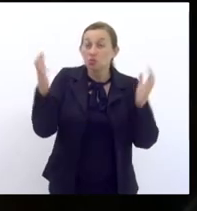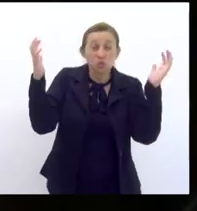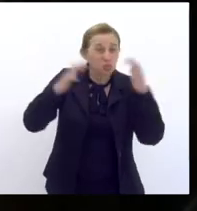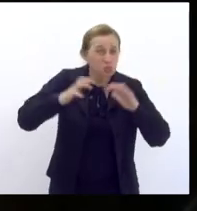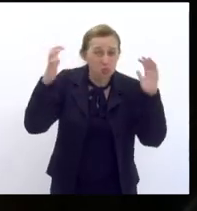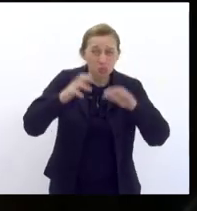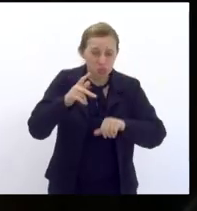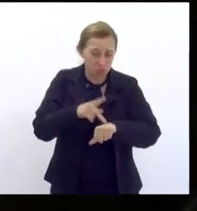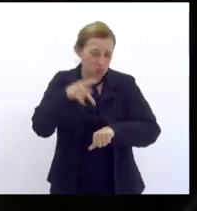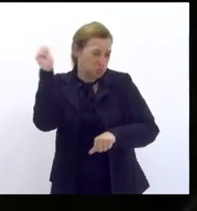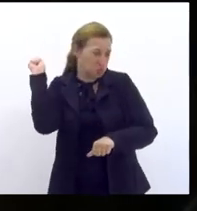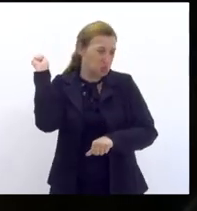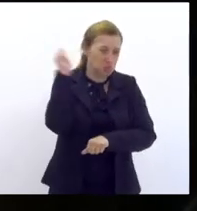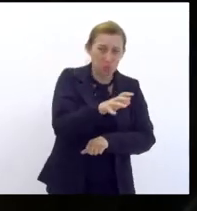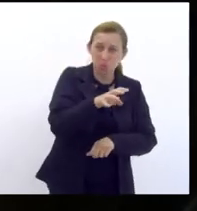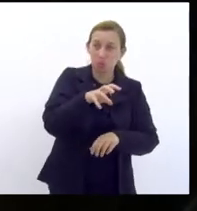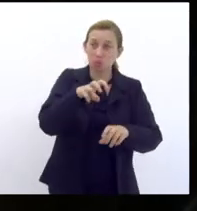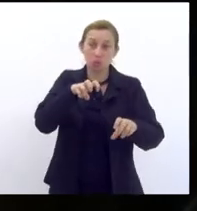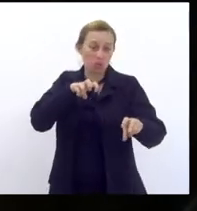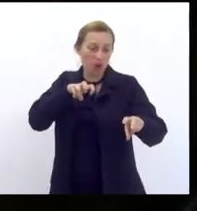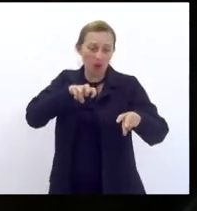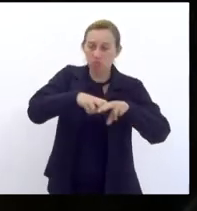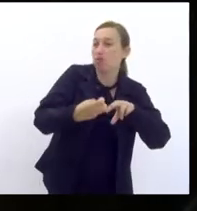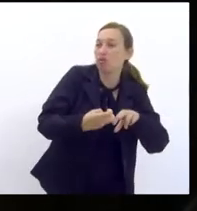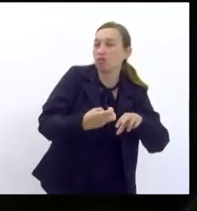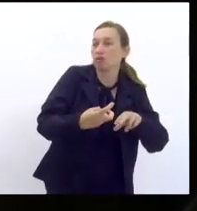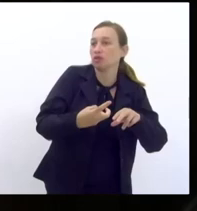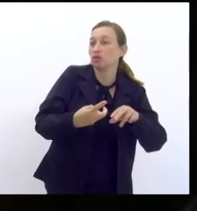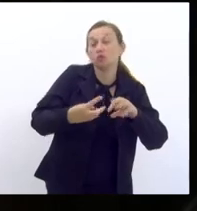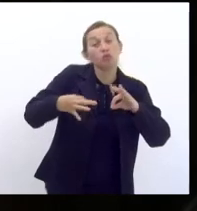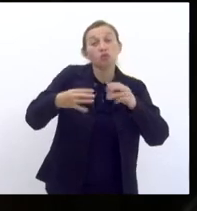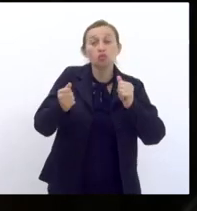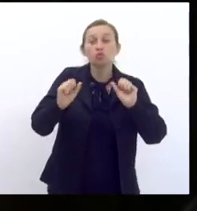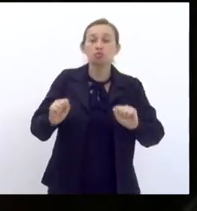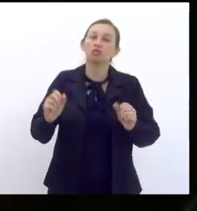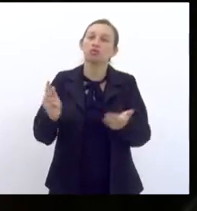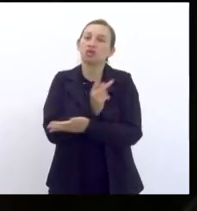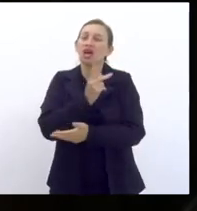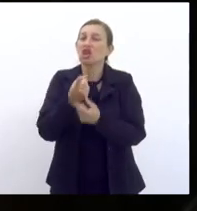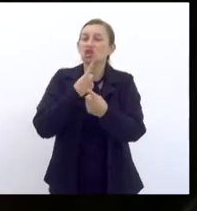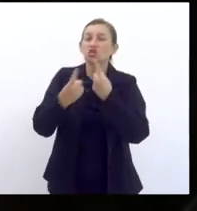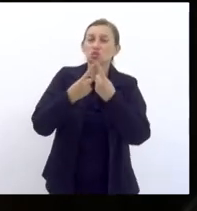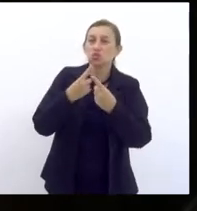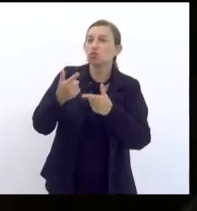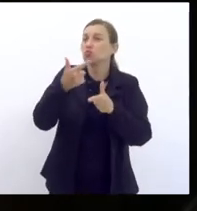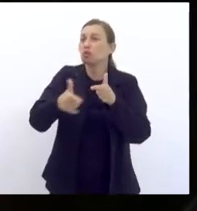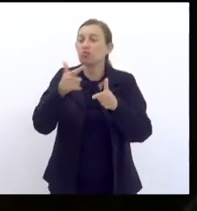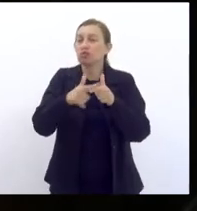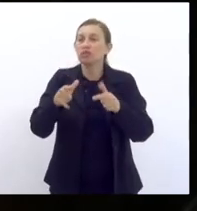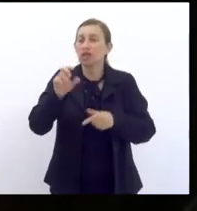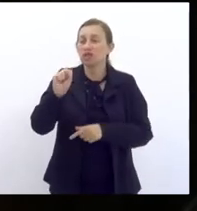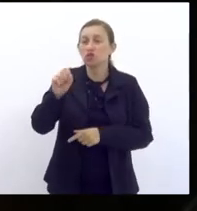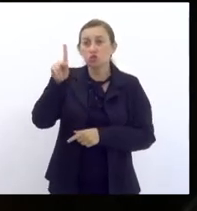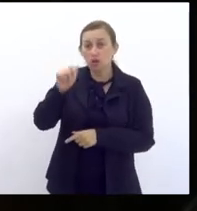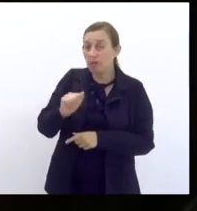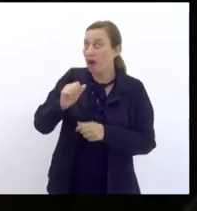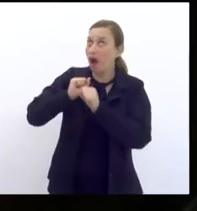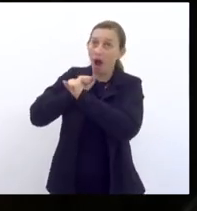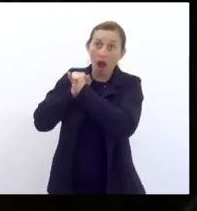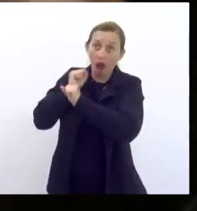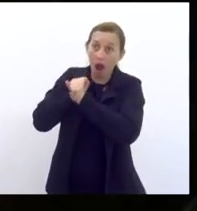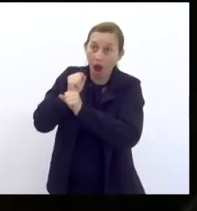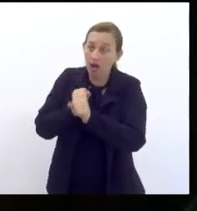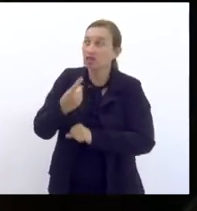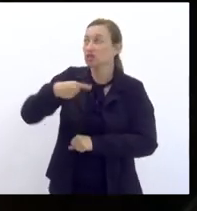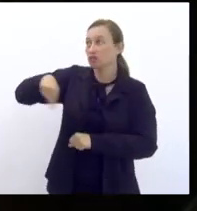pedrada atropelamento não é fácil e se discute o problema da suipa muitos anos desde que a gente foi